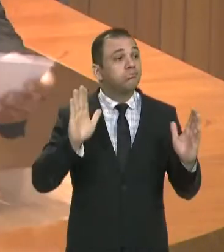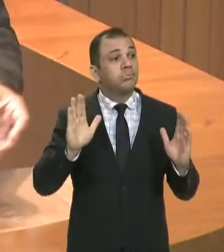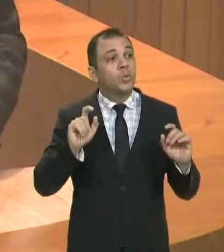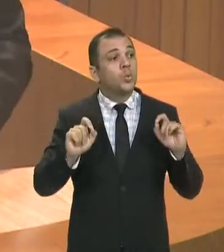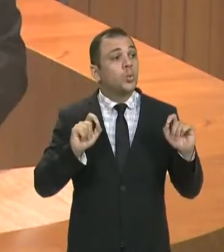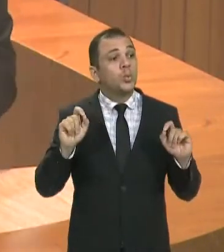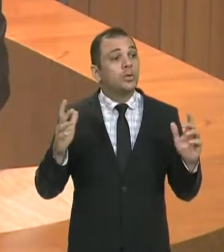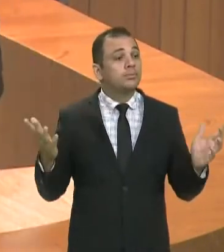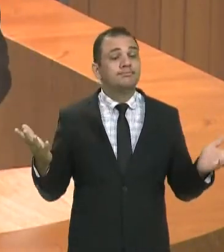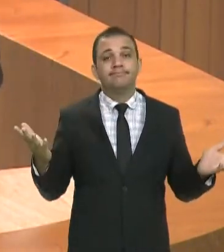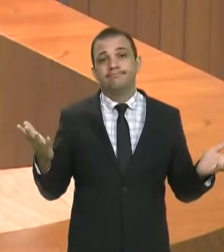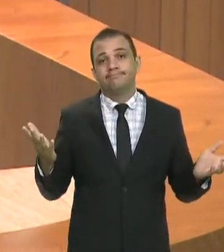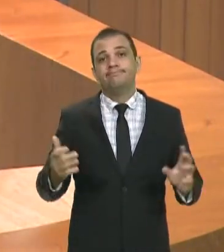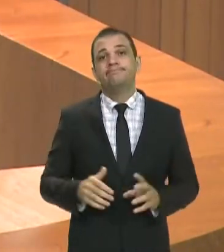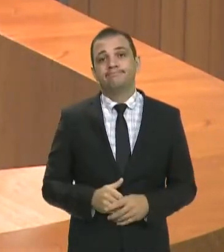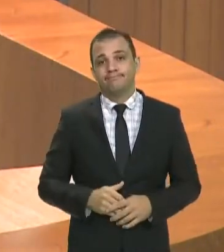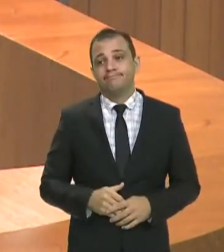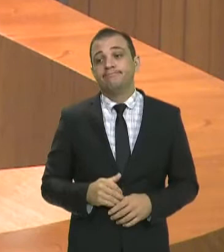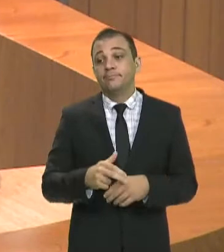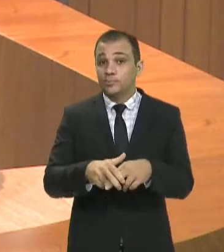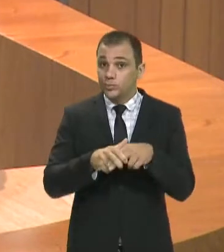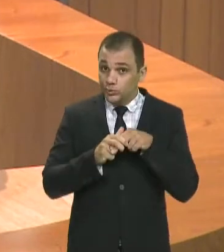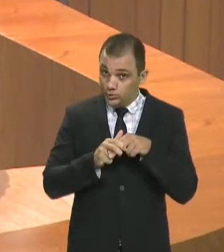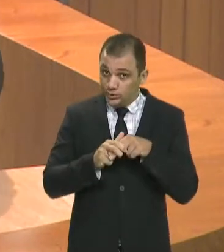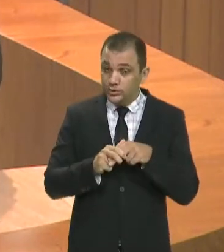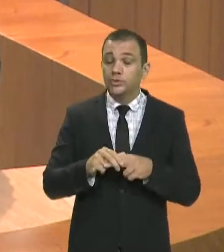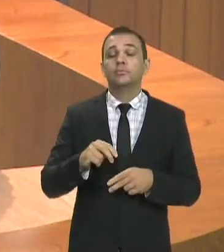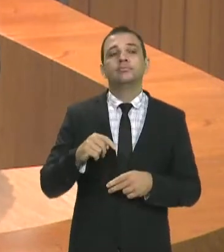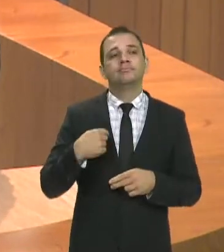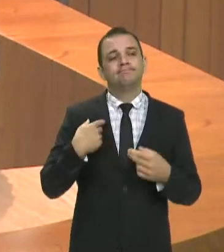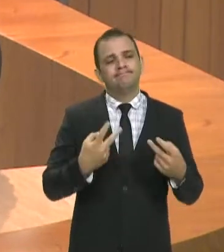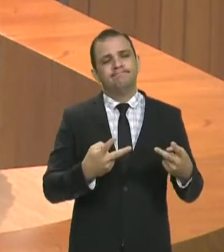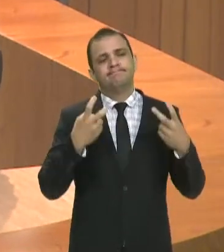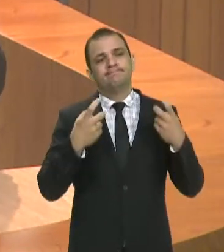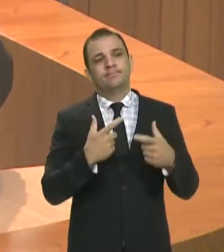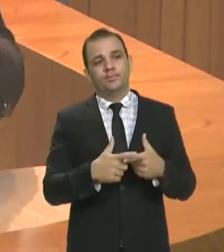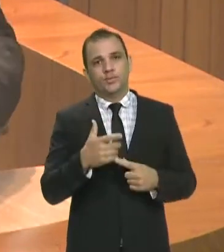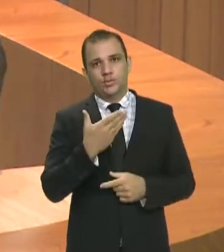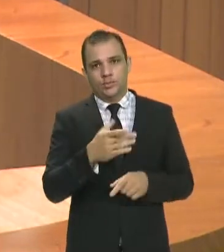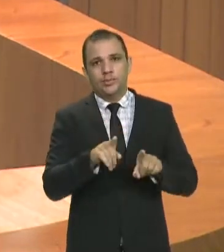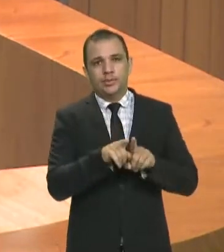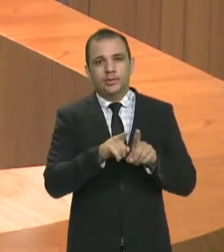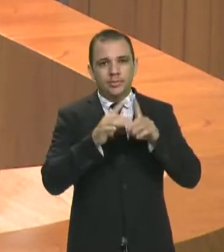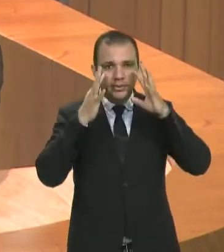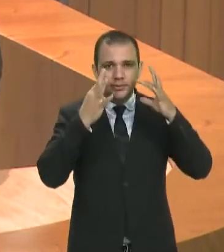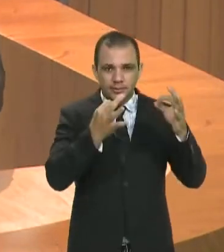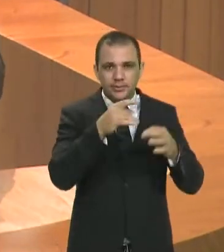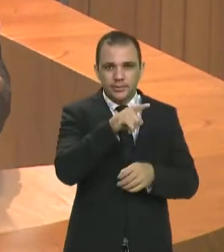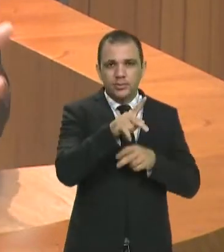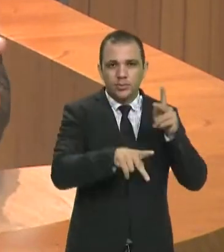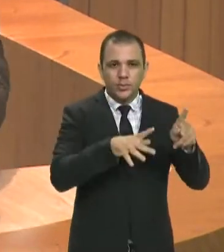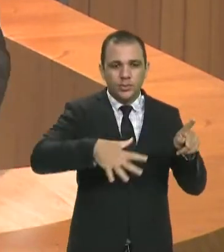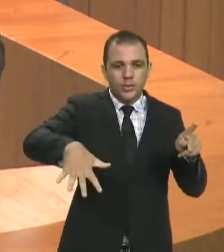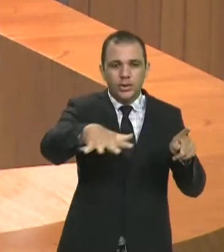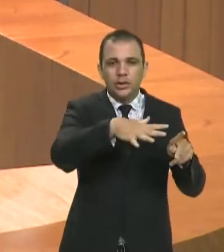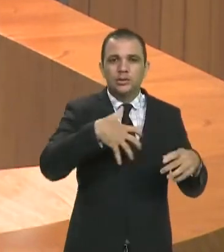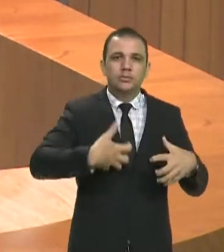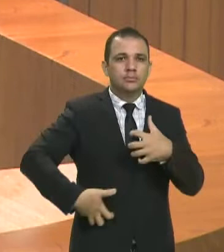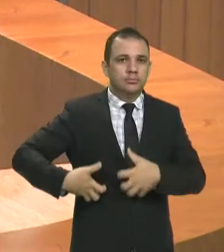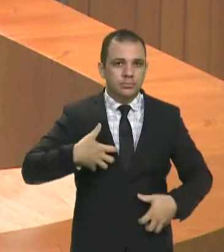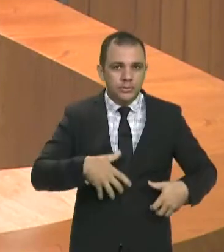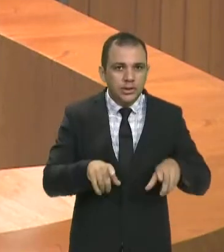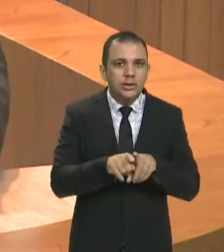acontecendo. E é por isso que ao captar essa demanda, ao ouvir esse anseio da população, ao ouvir